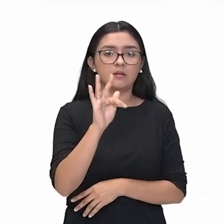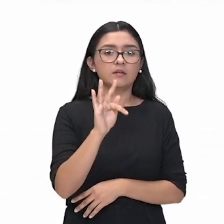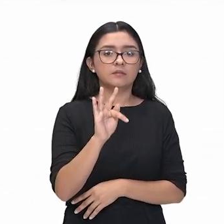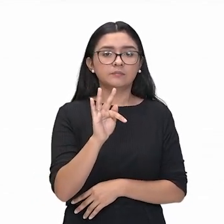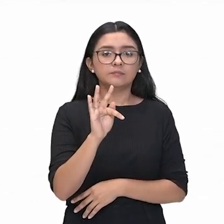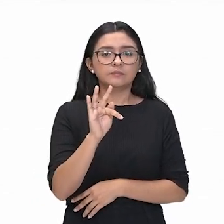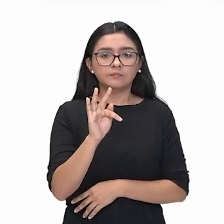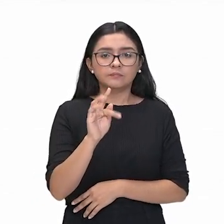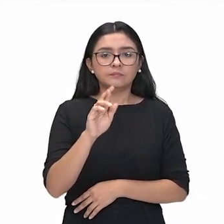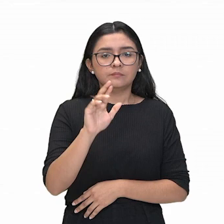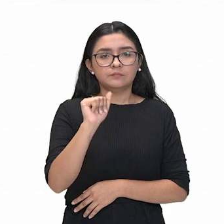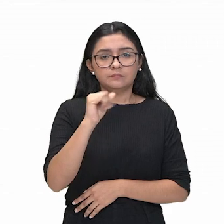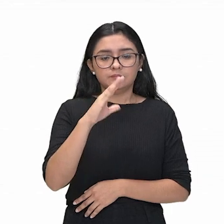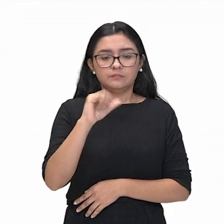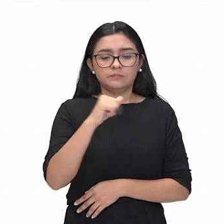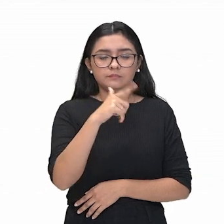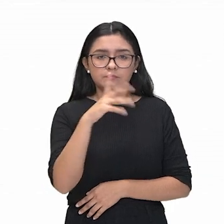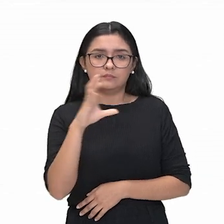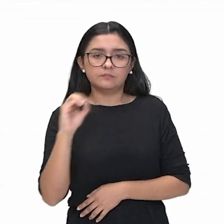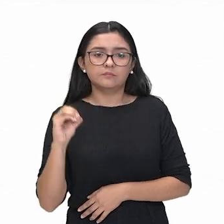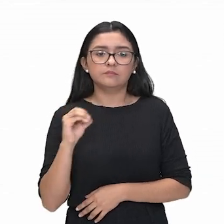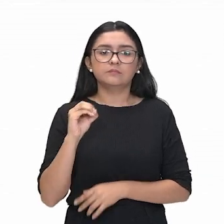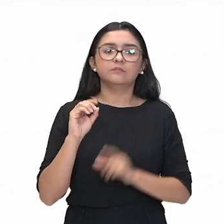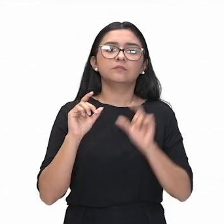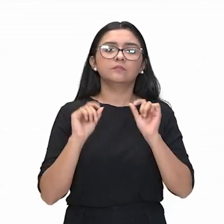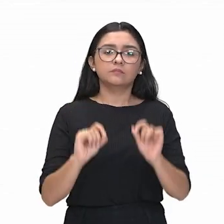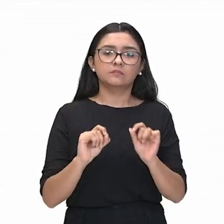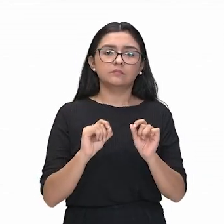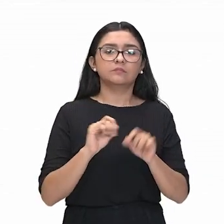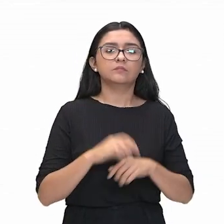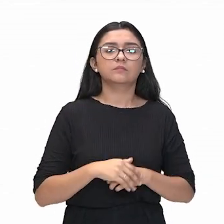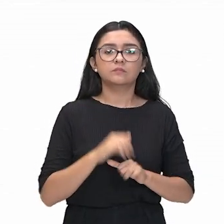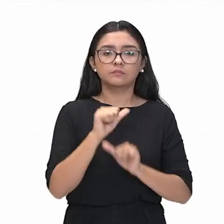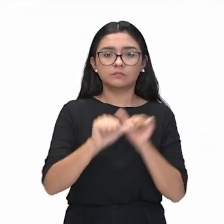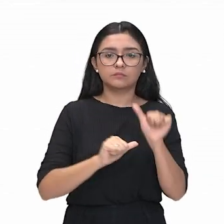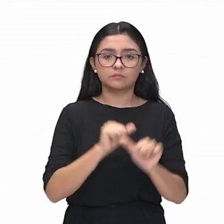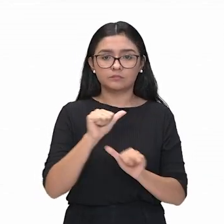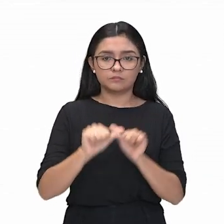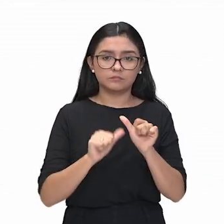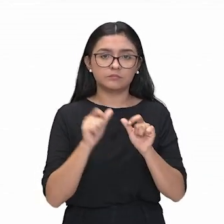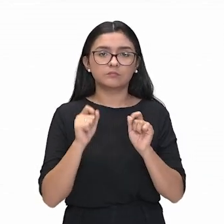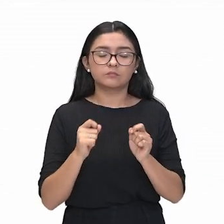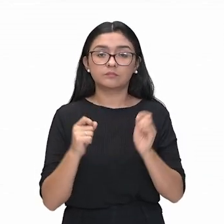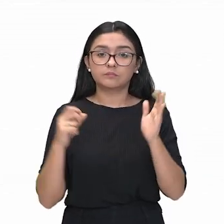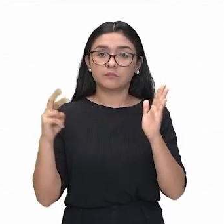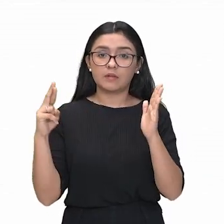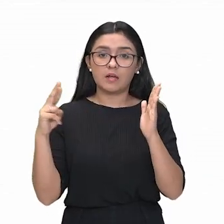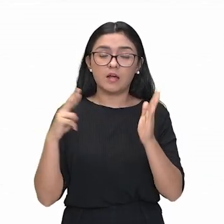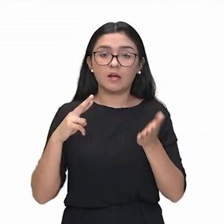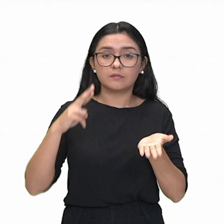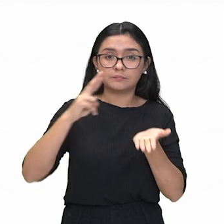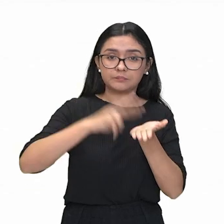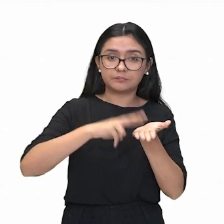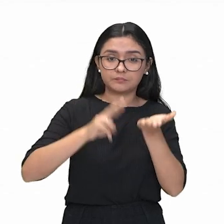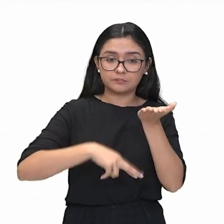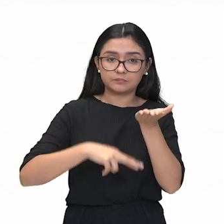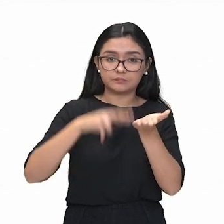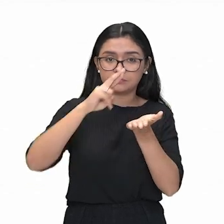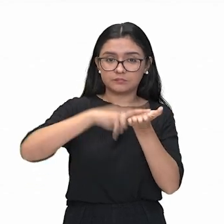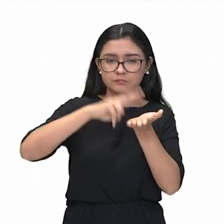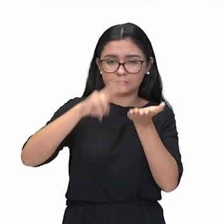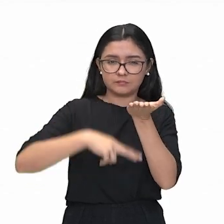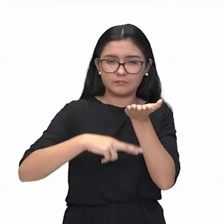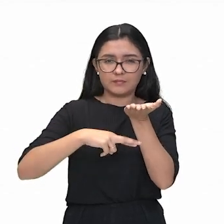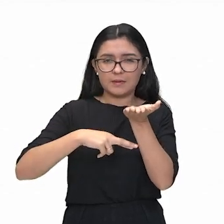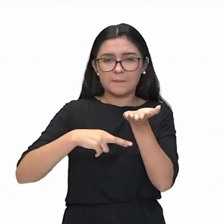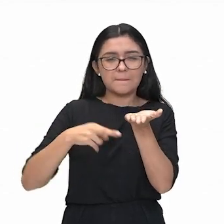da velocidade de propagação da onda eletromagnética quando essa atravessa meios ópticos diferentes. Vocês